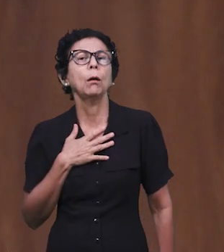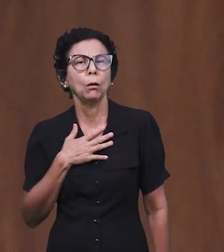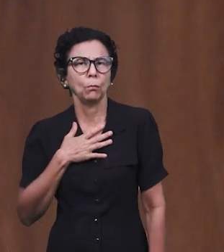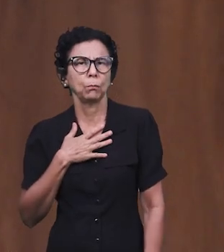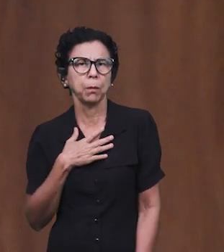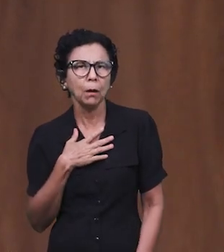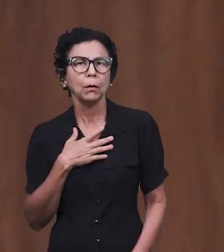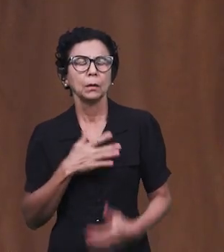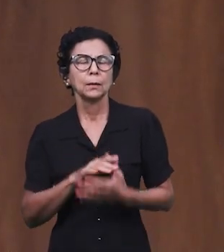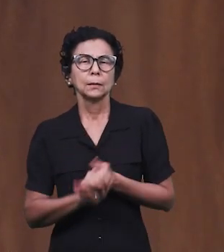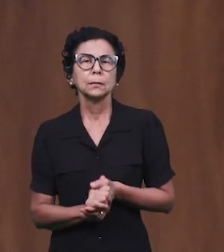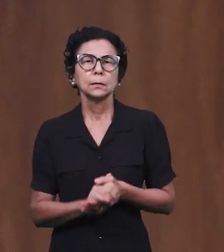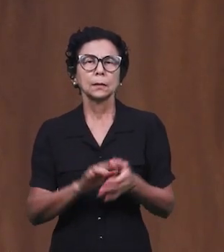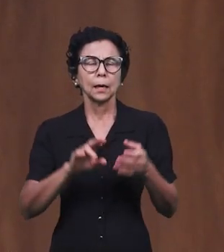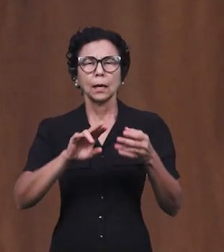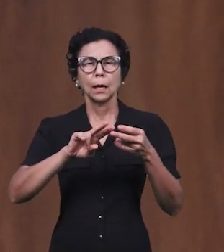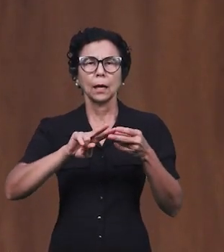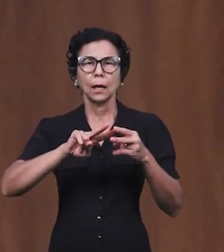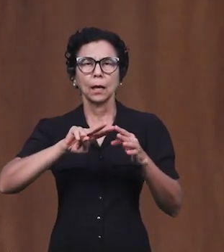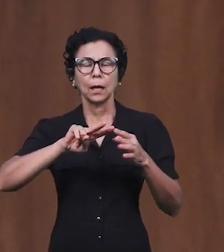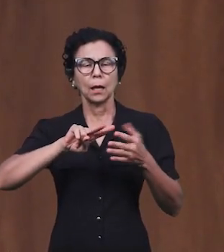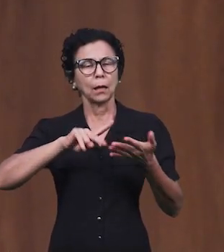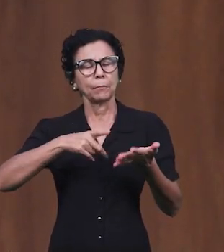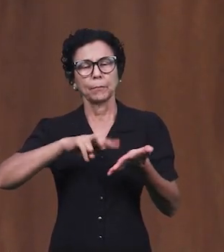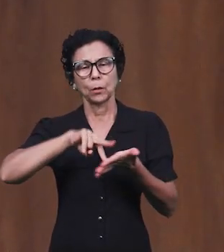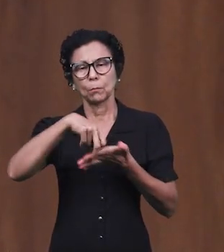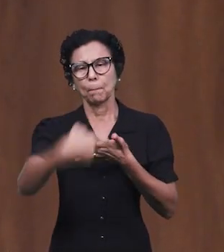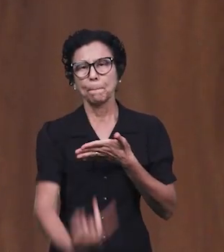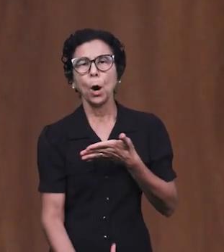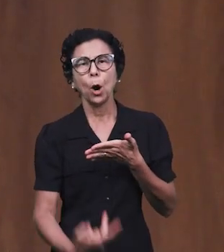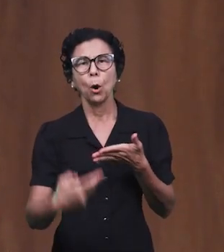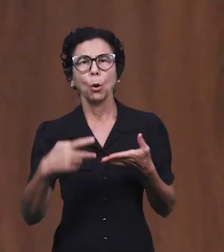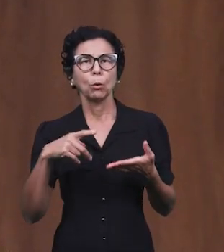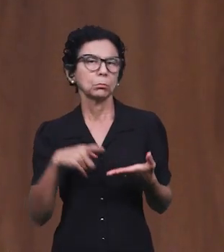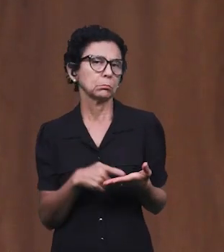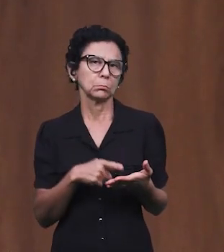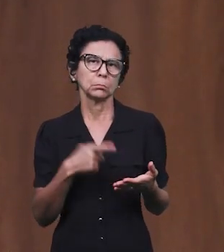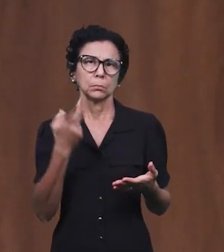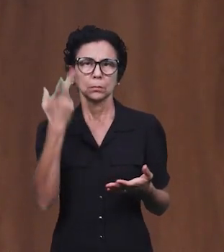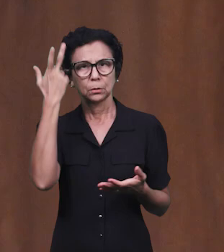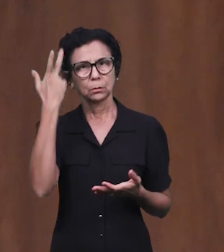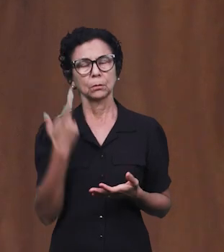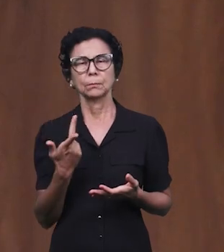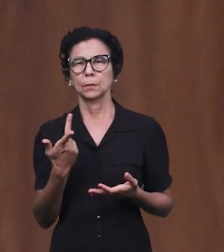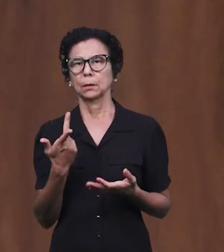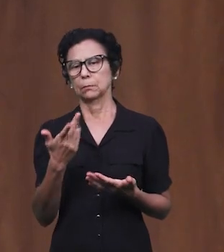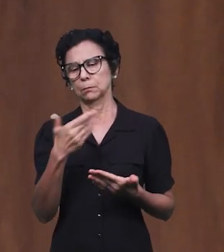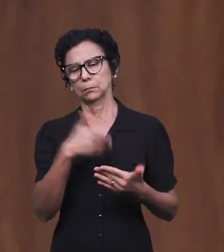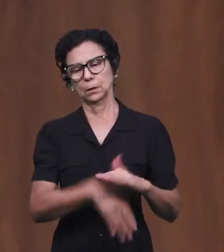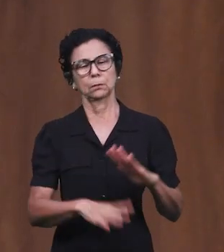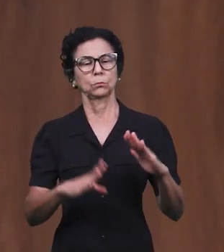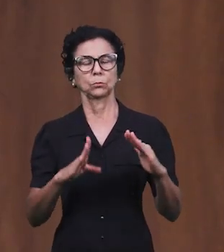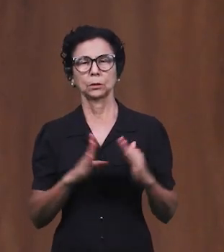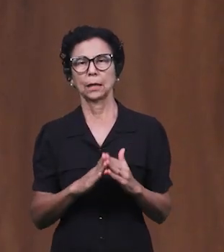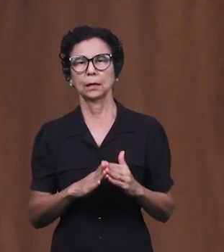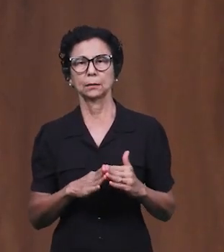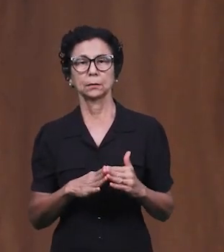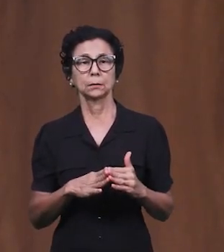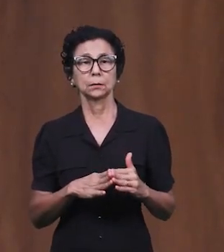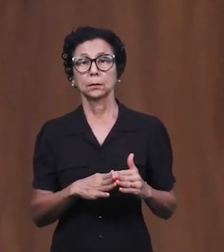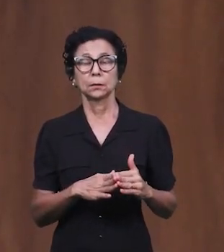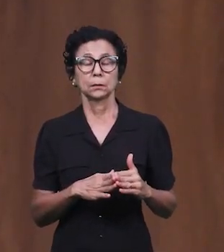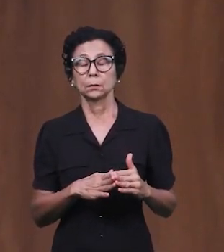né? É o dia corriqueiro que a mãe, que o pai, dentro de casa, acontece com os filhos e às vezes fica sem saber o que fazer. Você